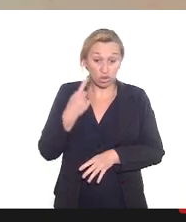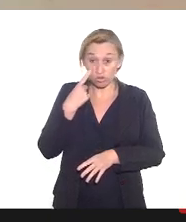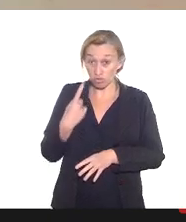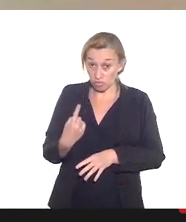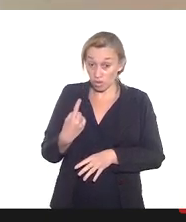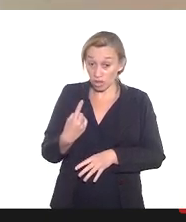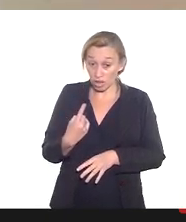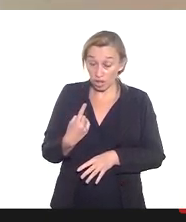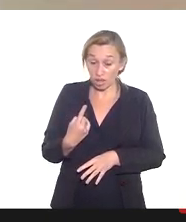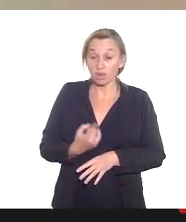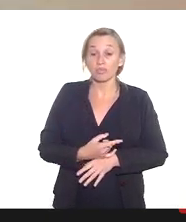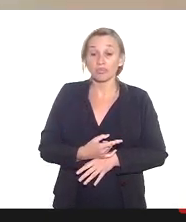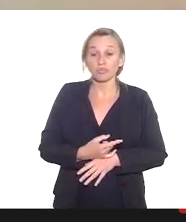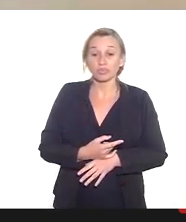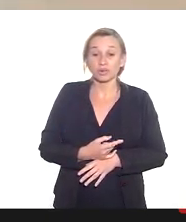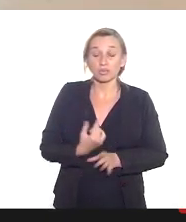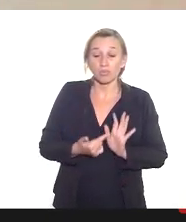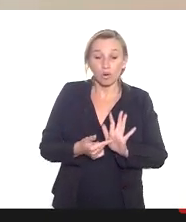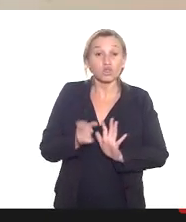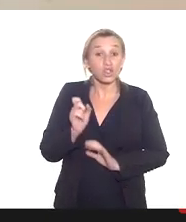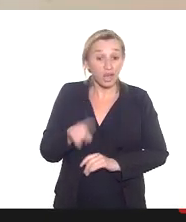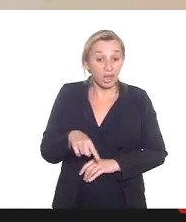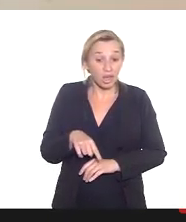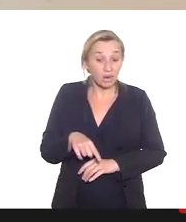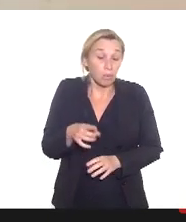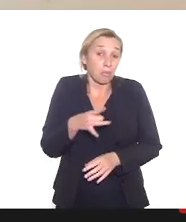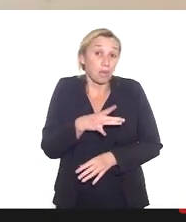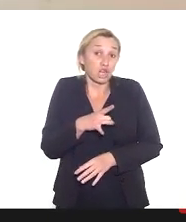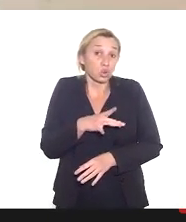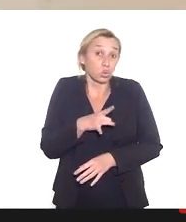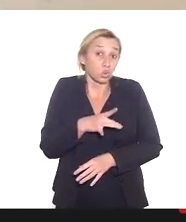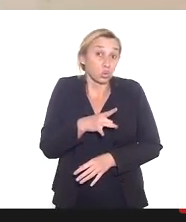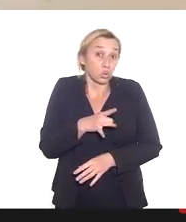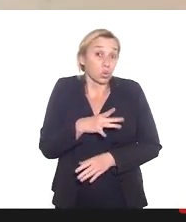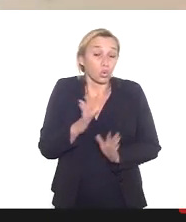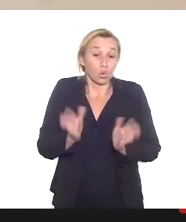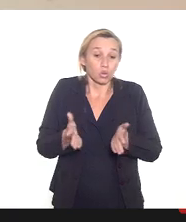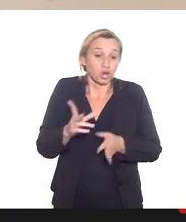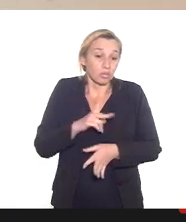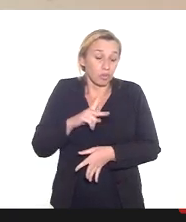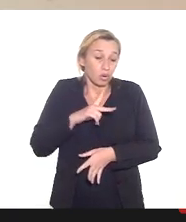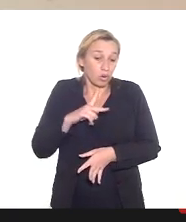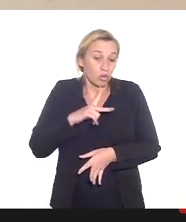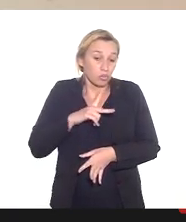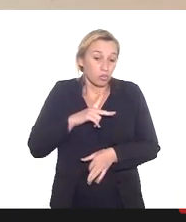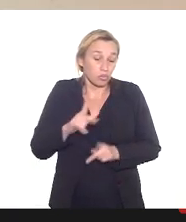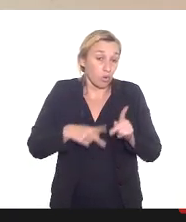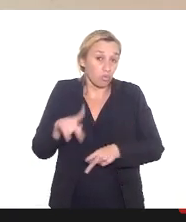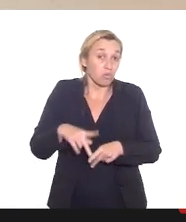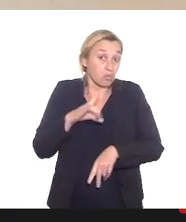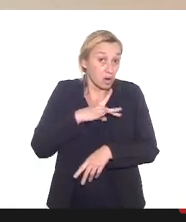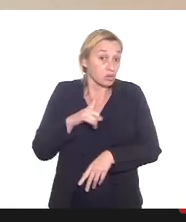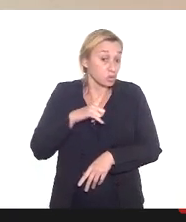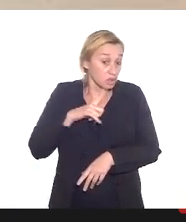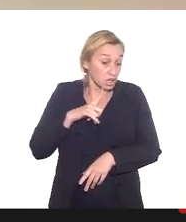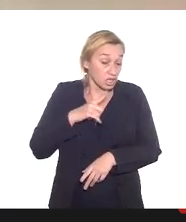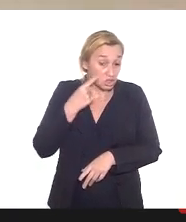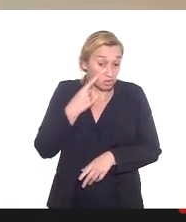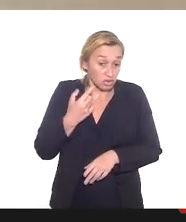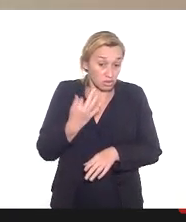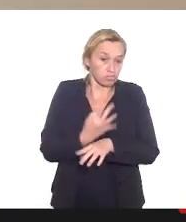viu o que a gente apóstata é é o medo né hoje a própria população tem medo a gente tem observado por exemplo